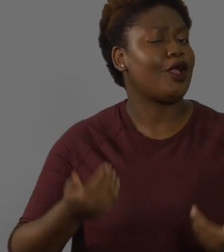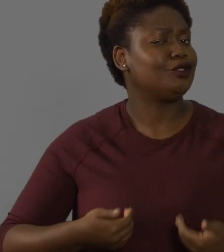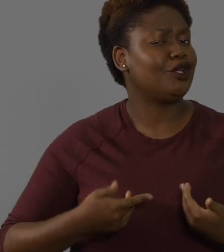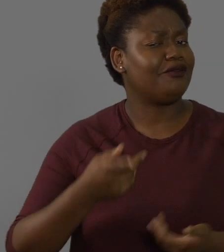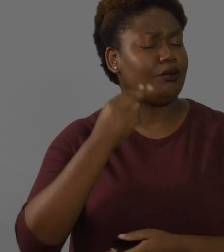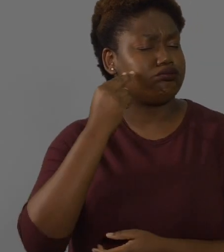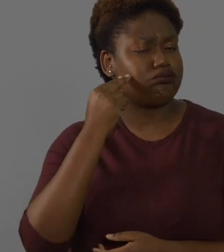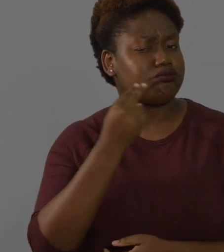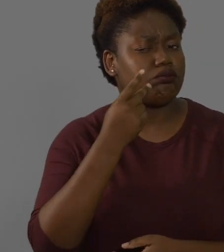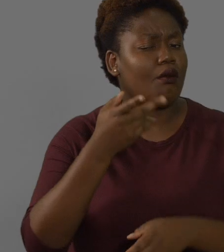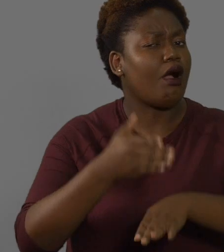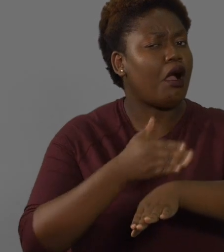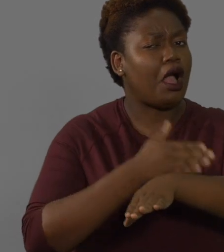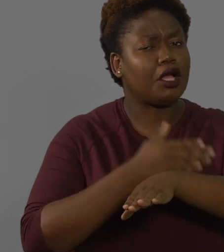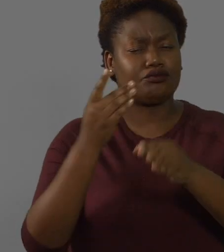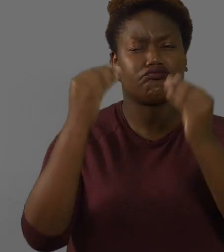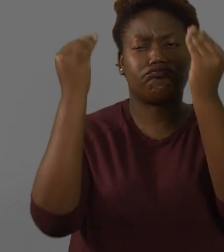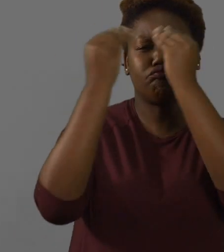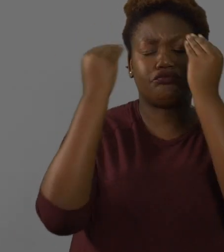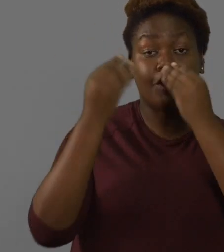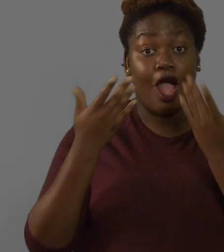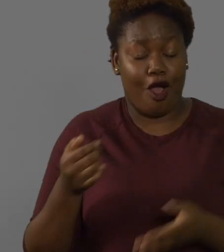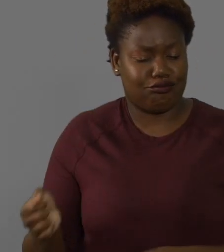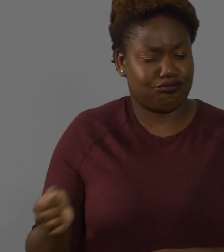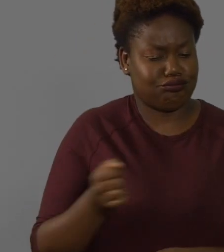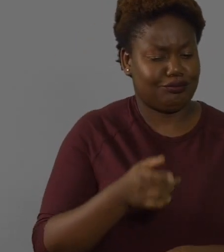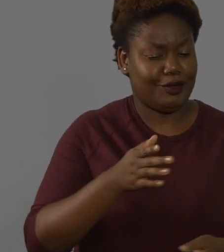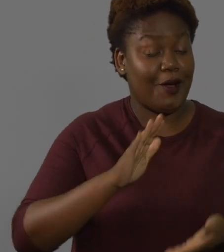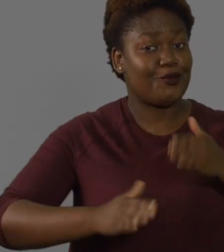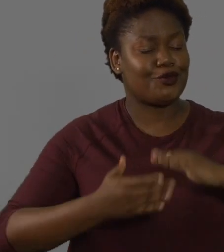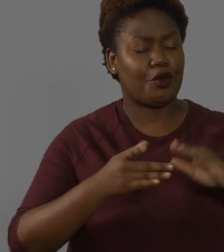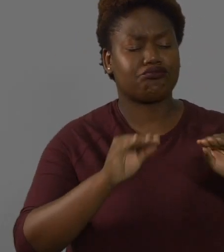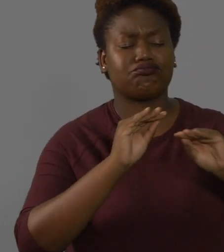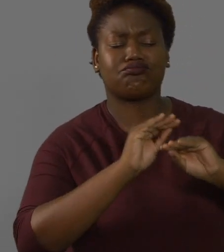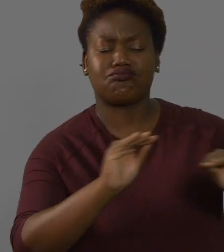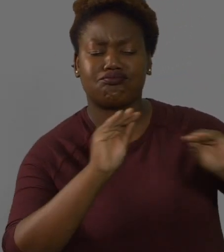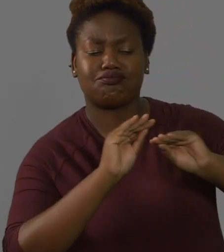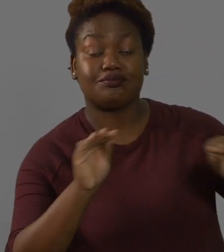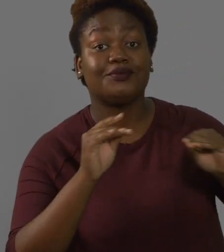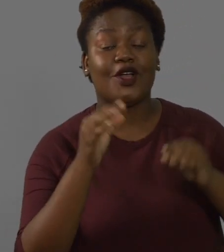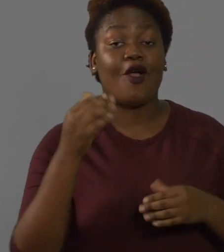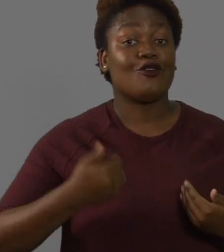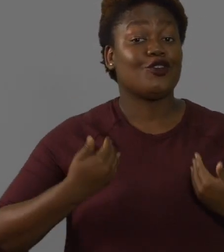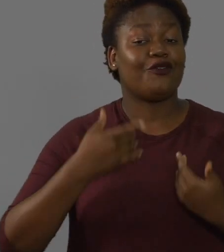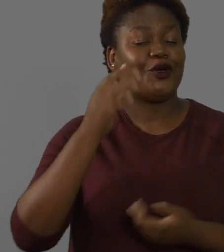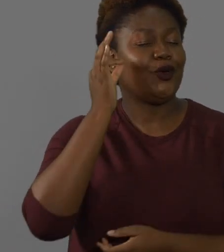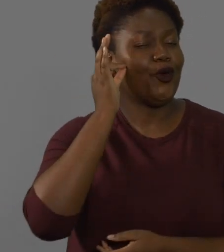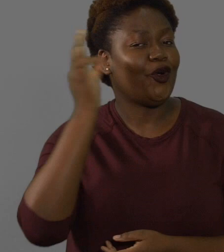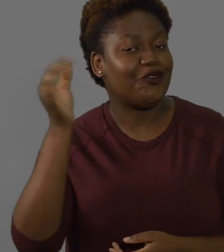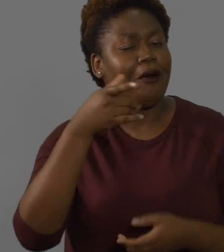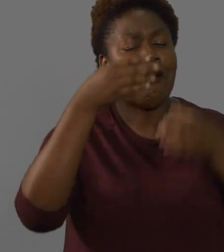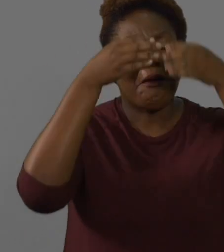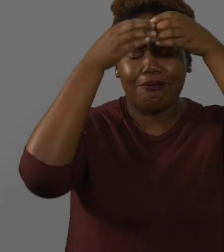Falamos também de um jovem surdo que se destacou numa formação e hoje capacita jovens ouvintes.